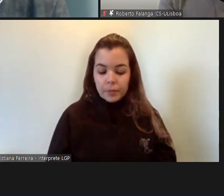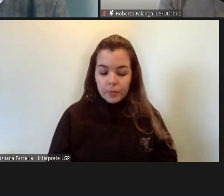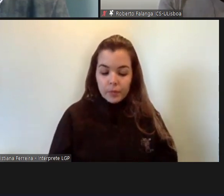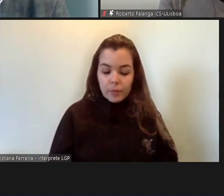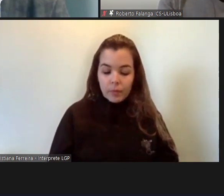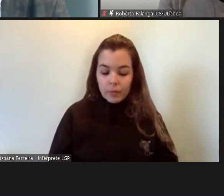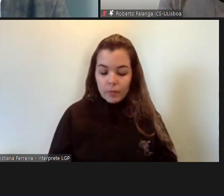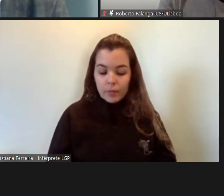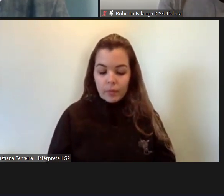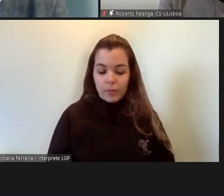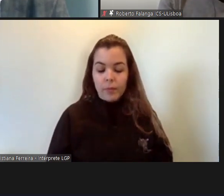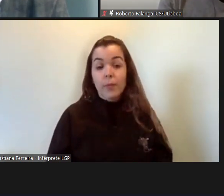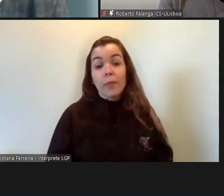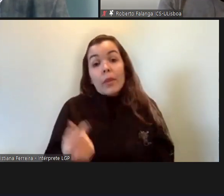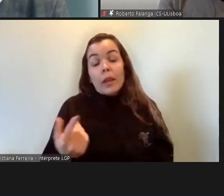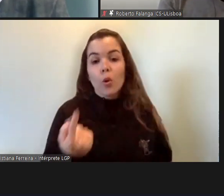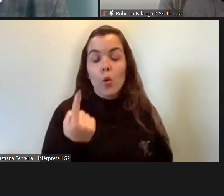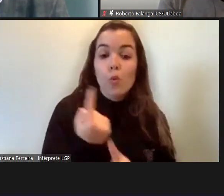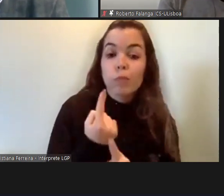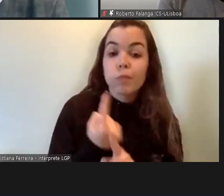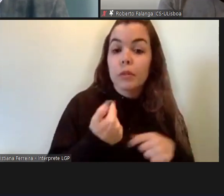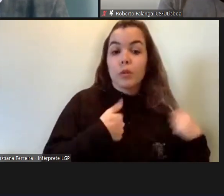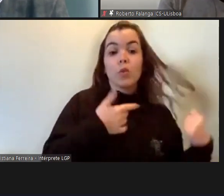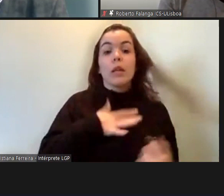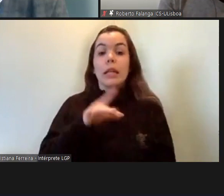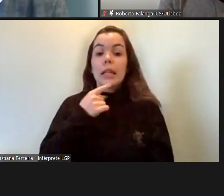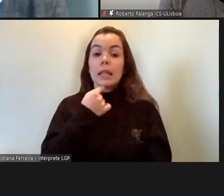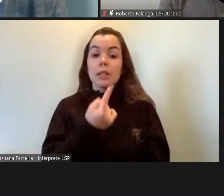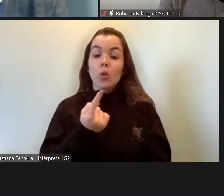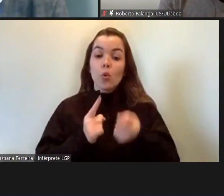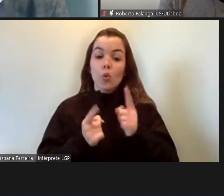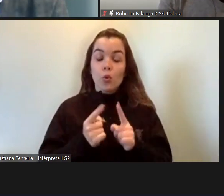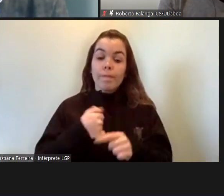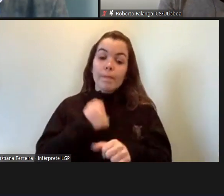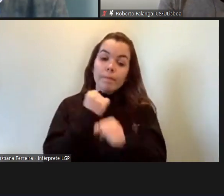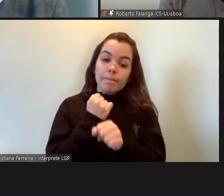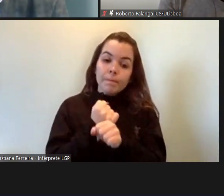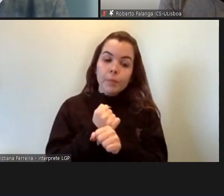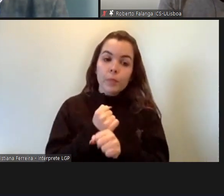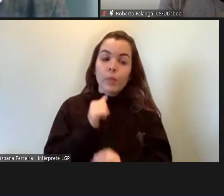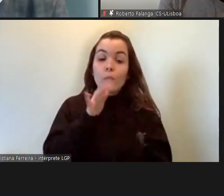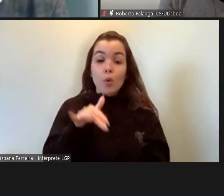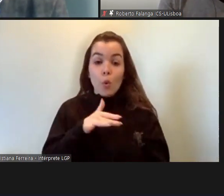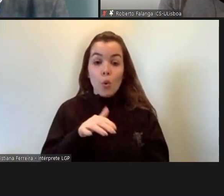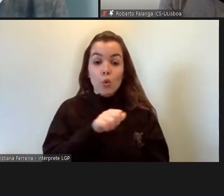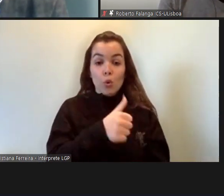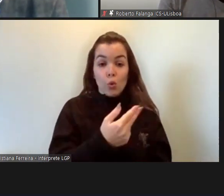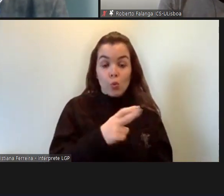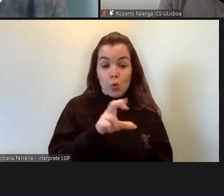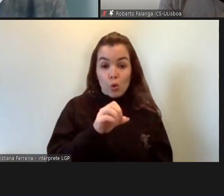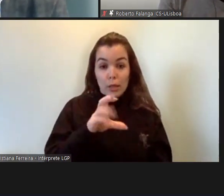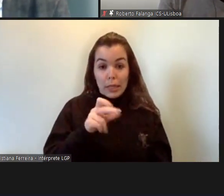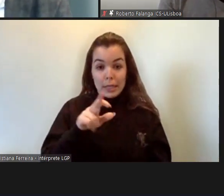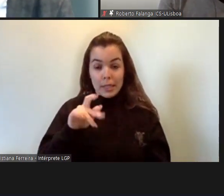Olha, uma das coisas que eu queria dizer é que eu trabalho na burocracia mais complexa de toda a